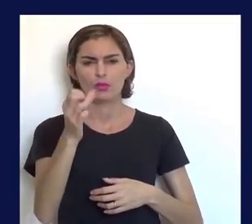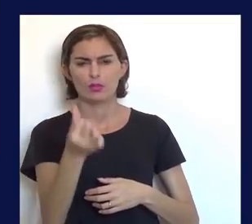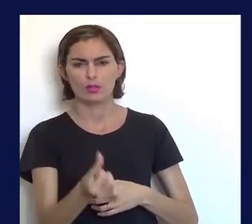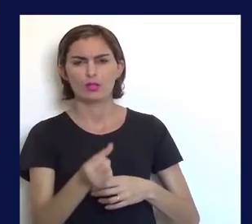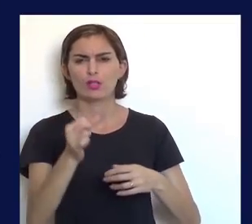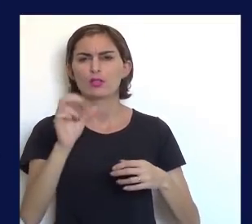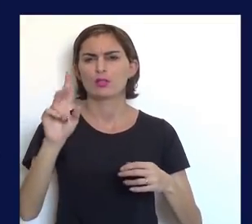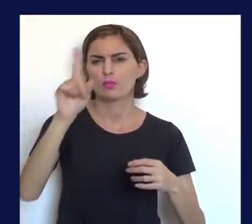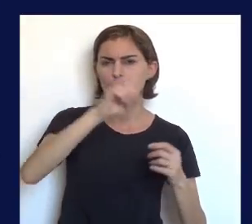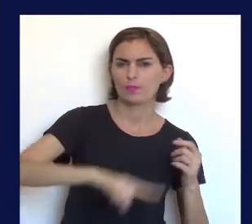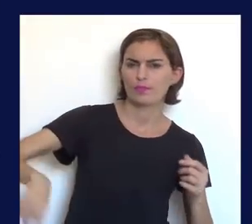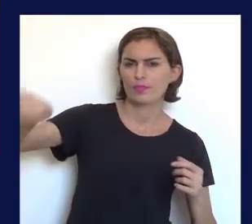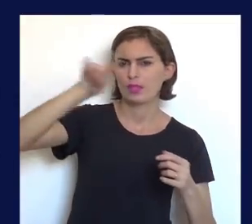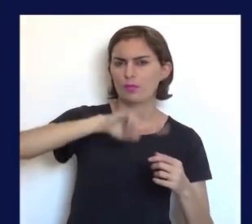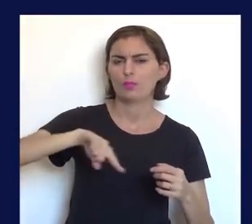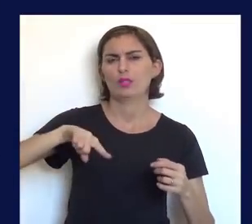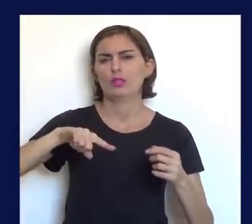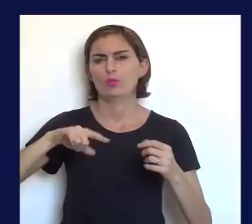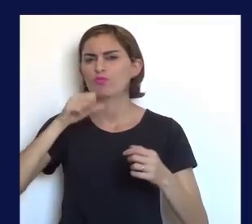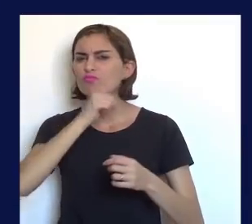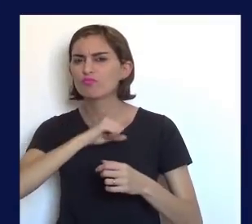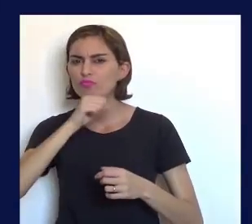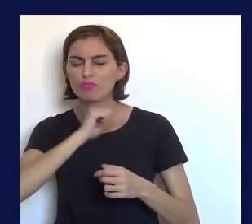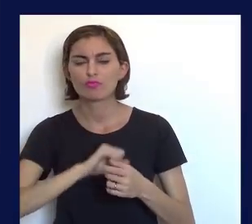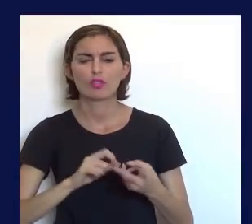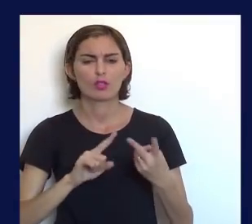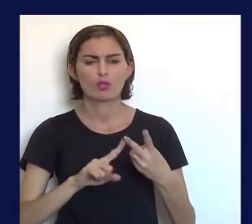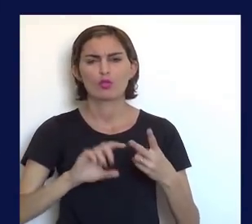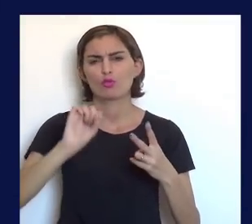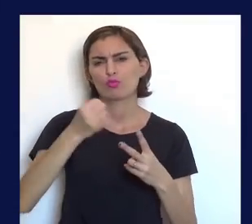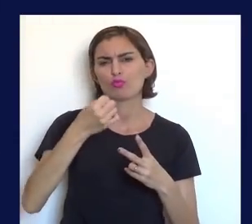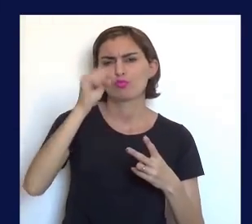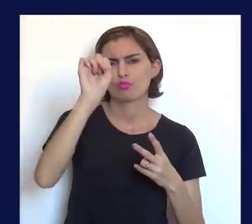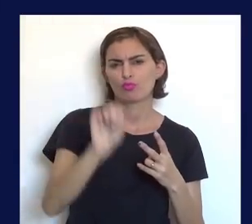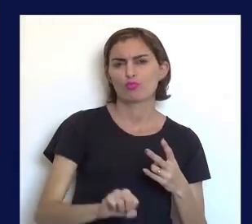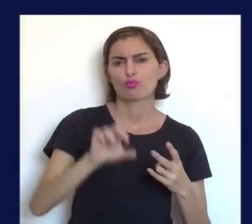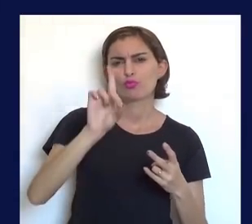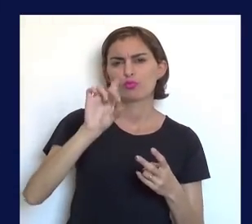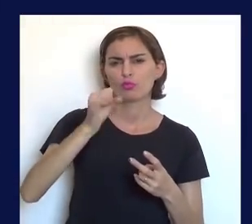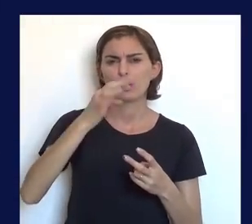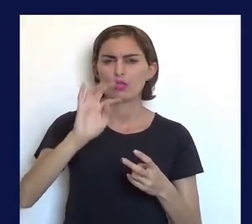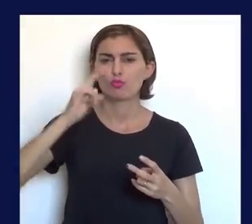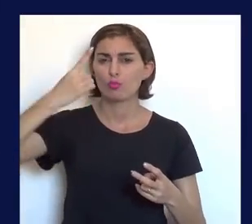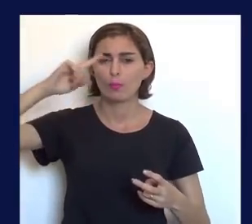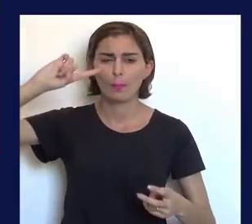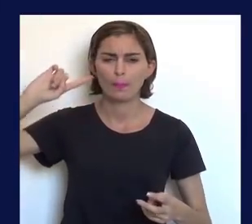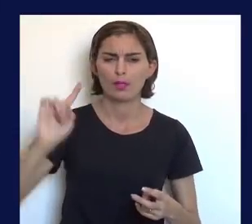46.956 unidades de pneus inservíveis. E na região sudeste,